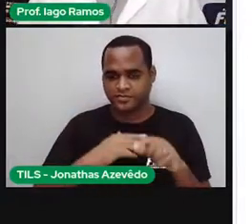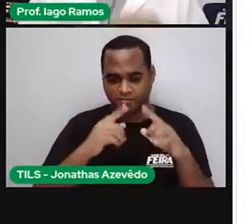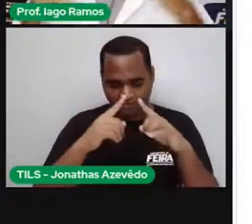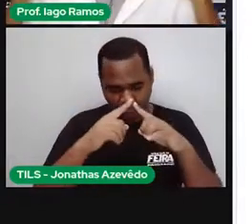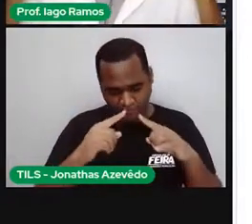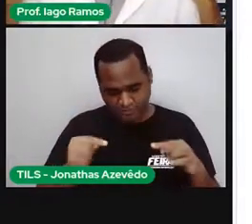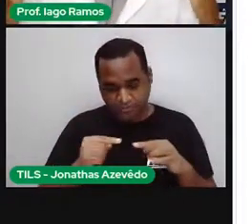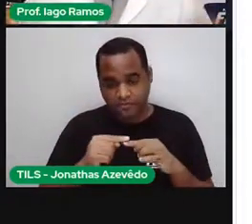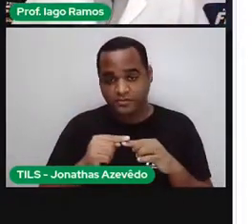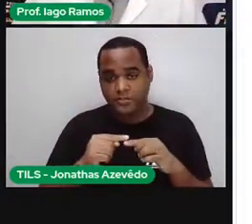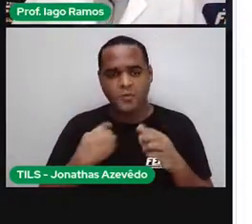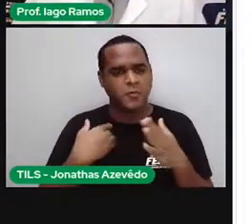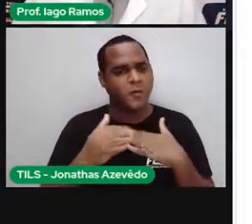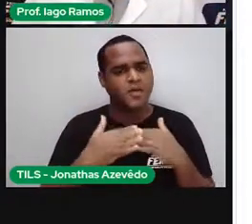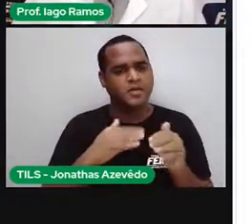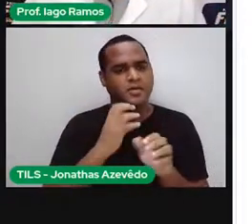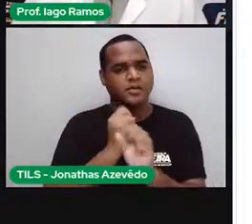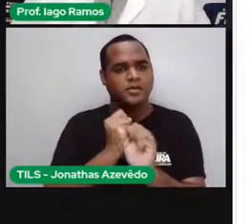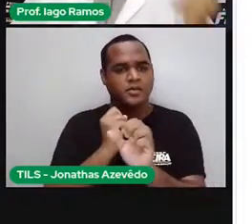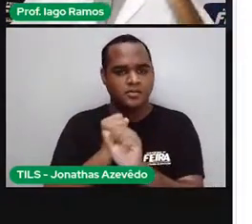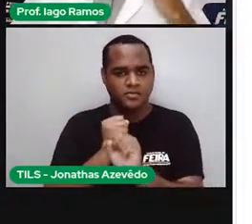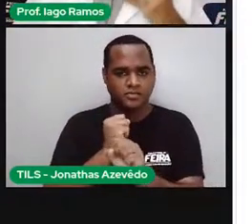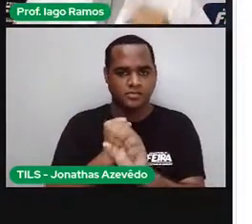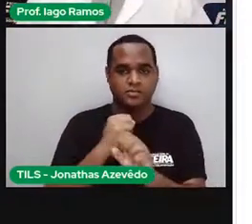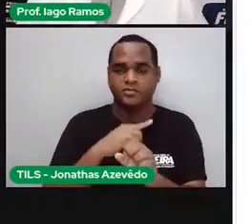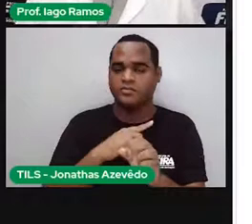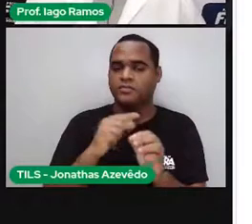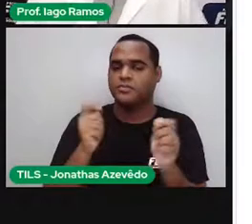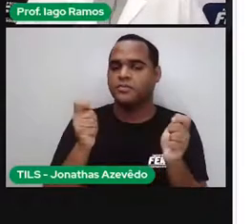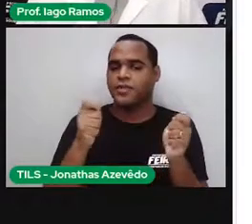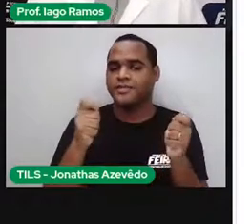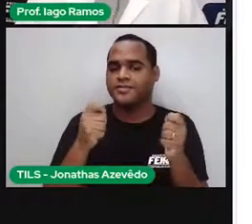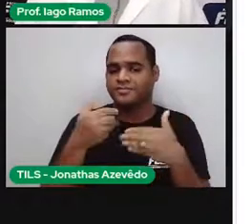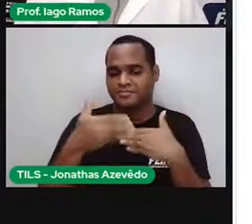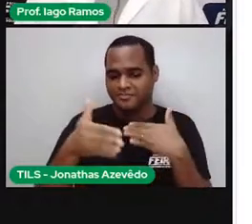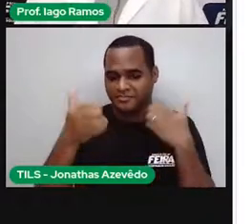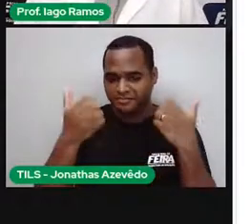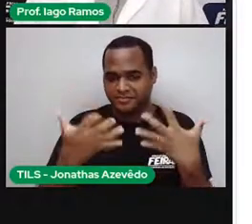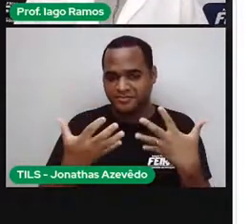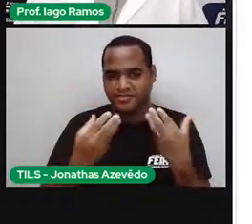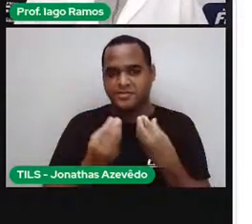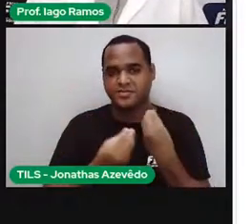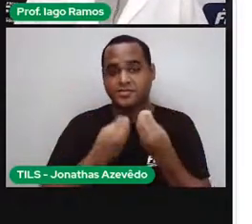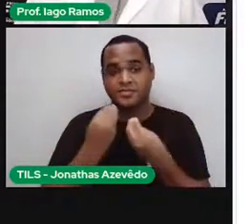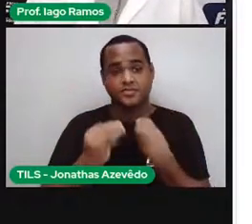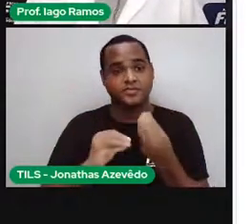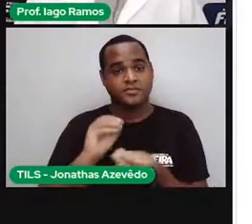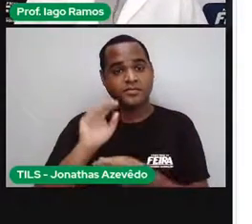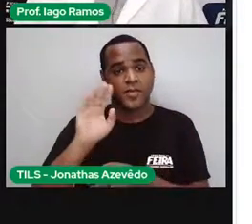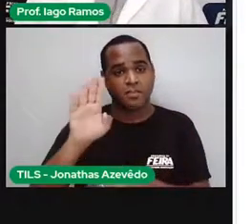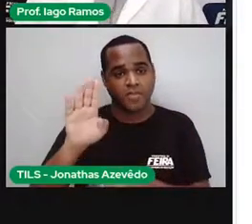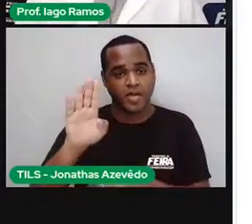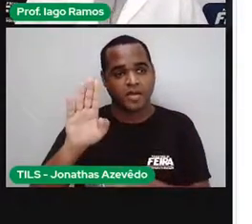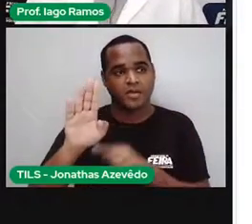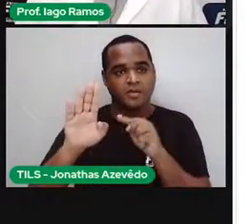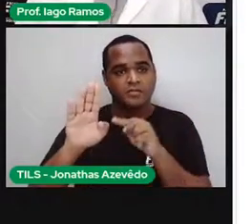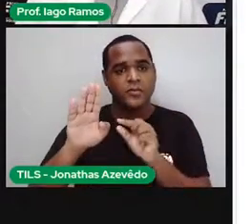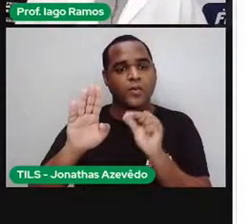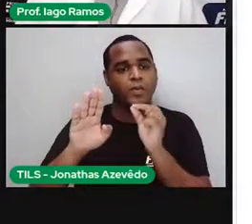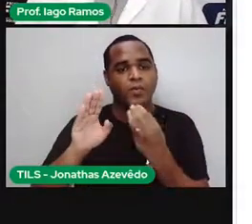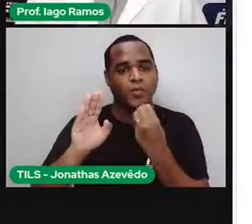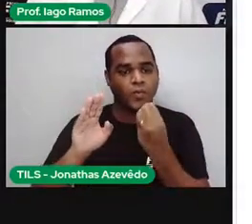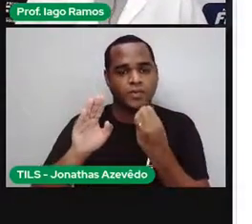não importa a classificação e vai ser a seguinte a b a gente vai chamar